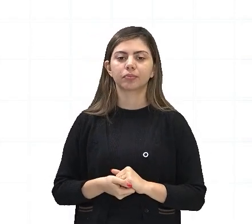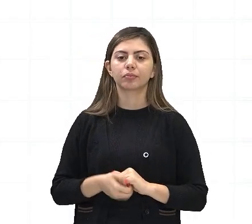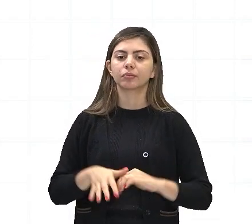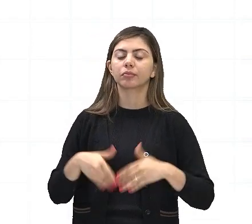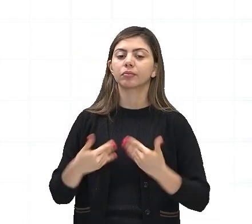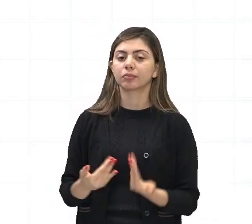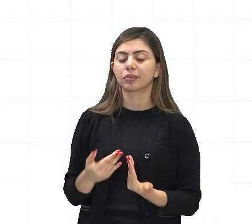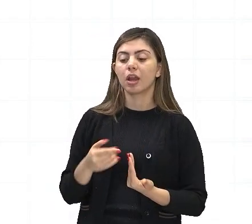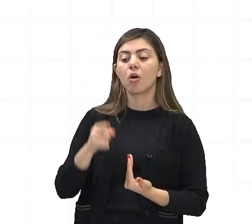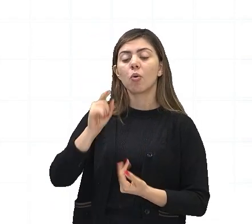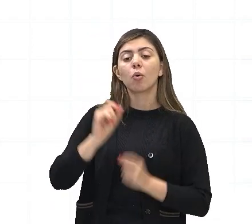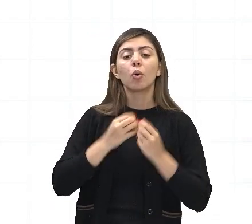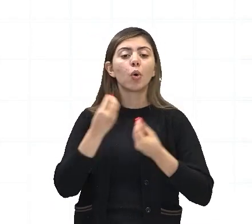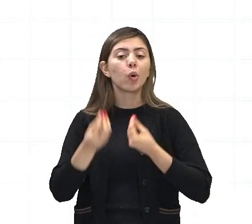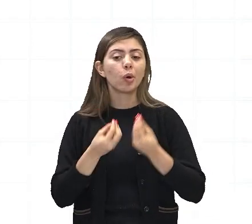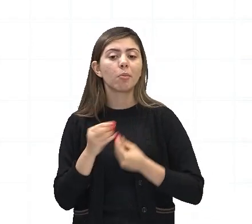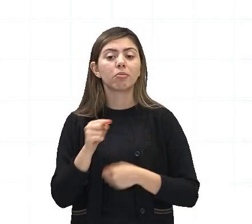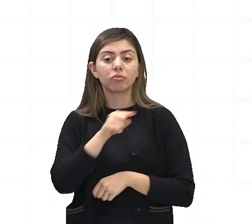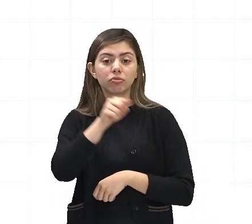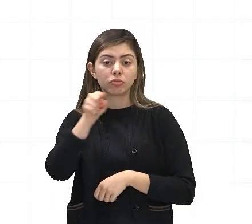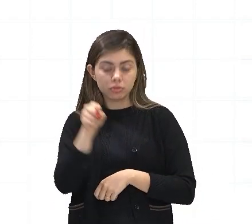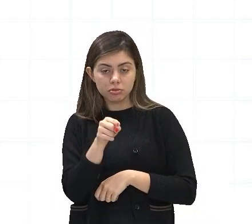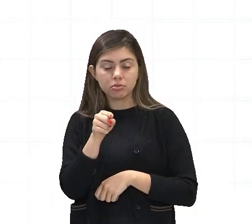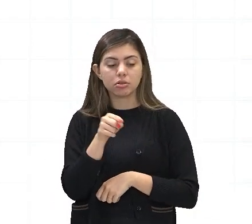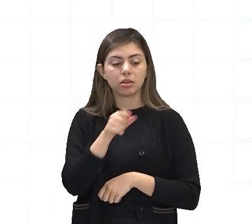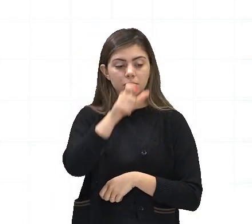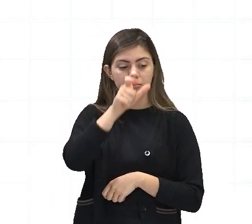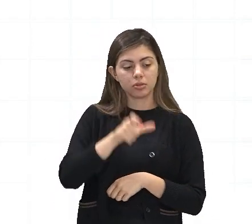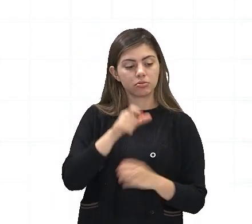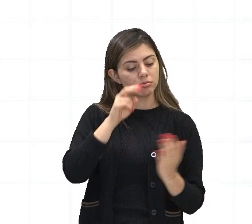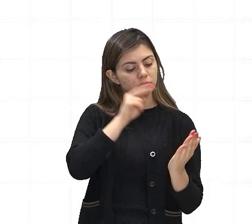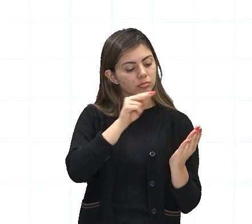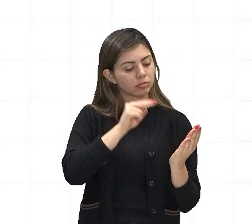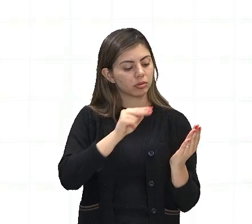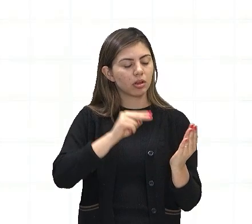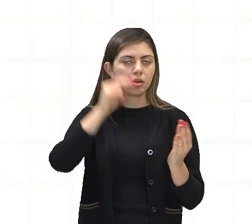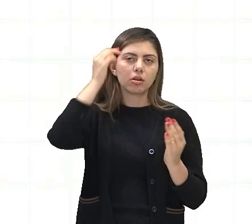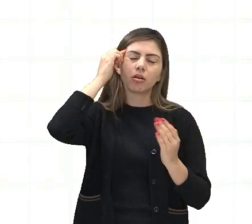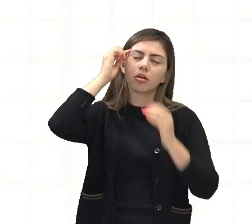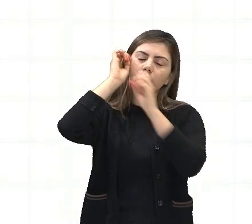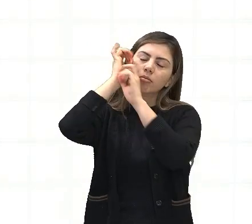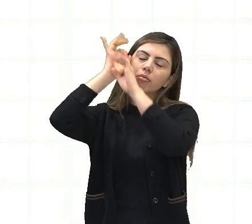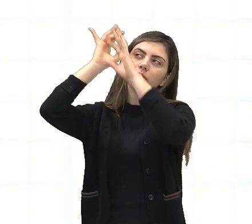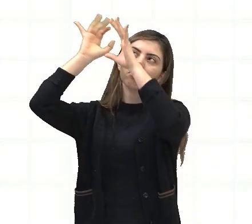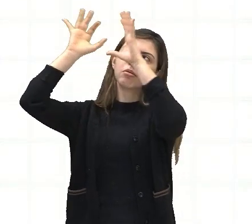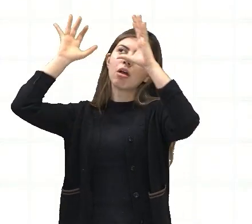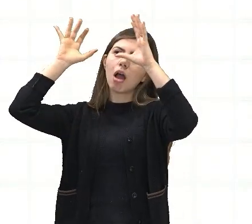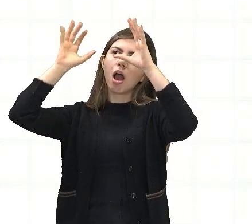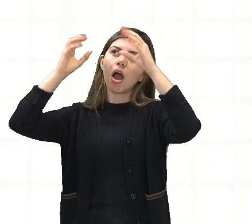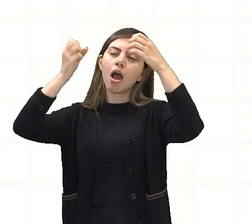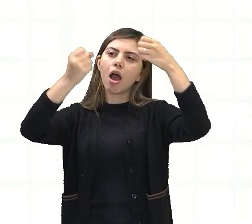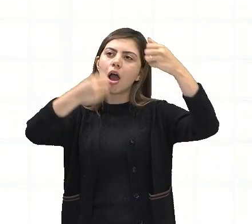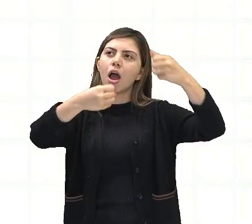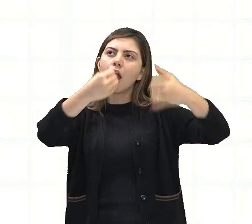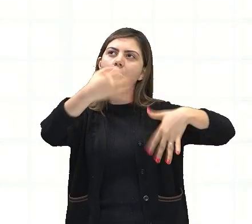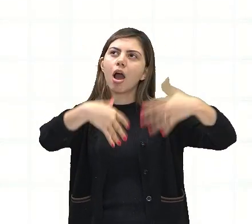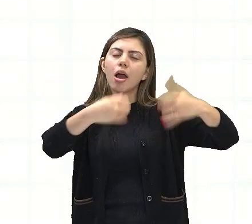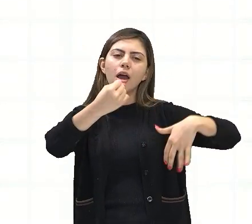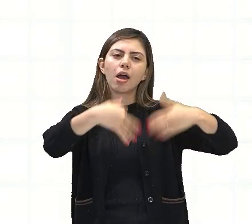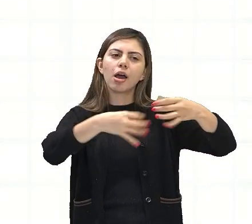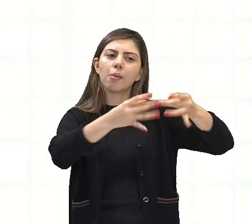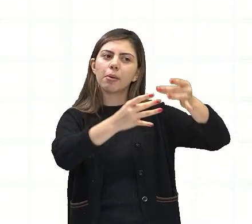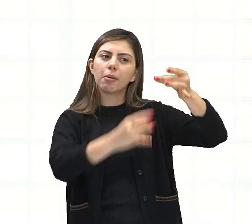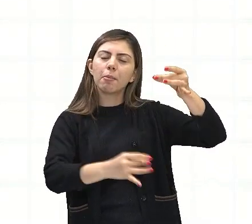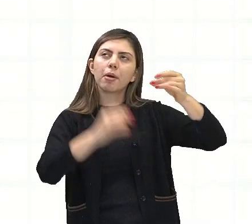então, que é possível você, leitor, criar uma imagem daquilo que está sendo descrito, criar essa imagem mental, essa